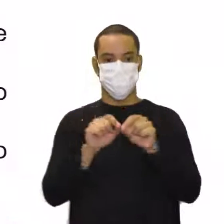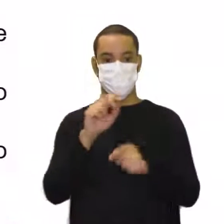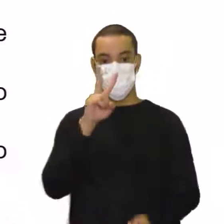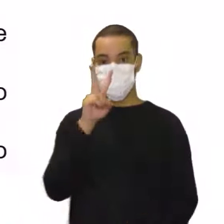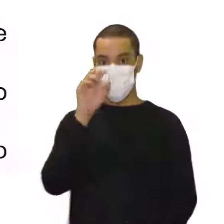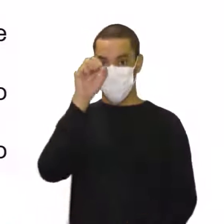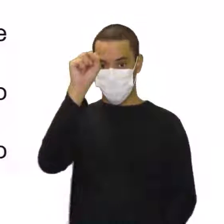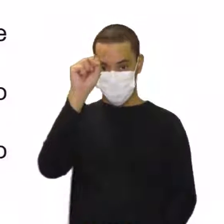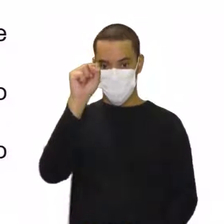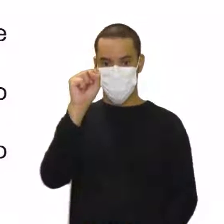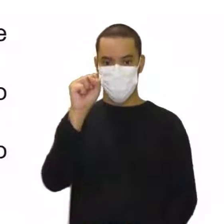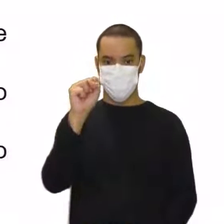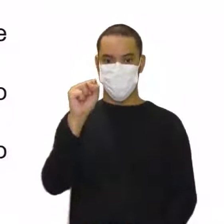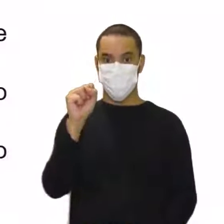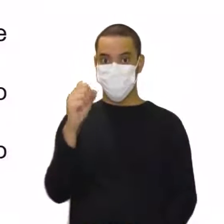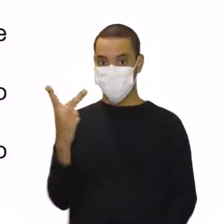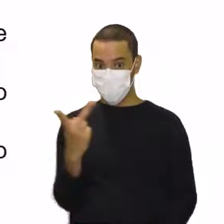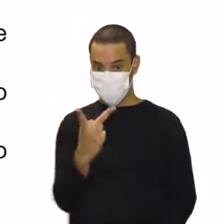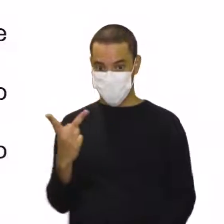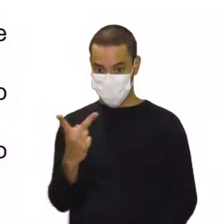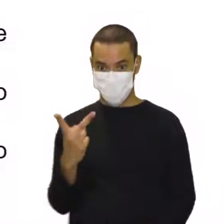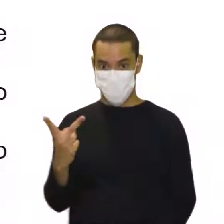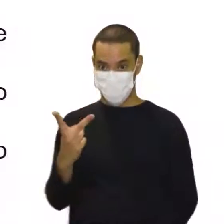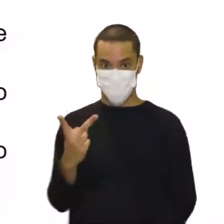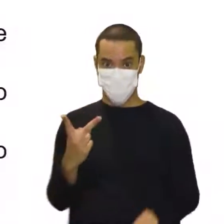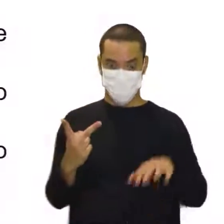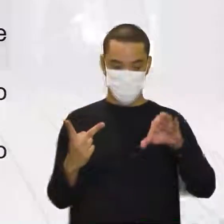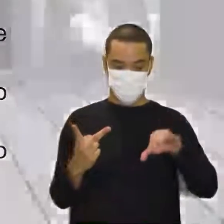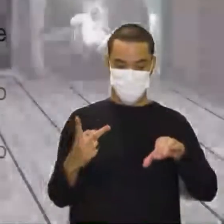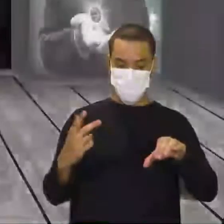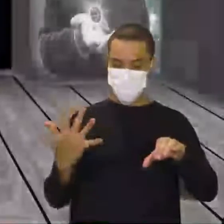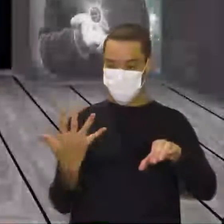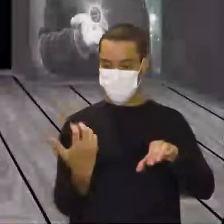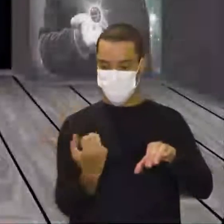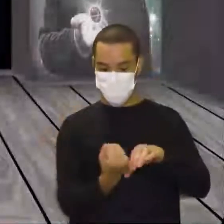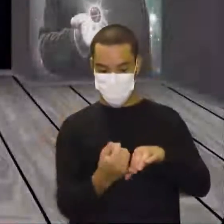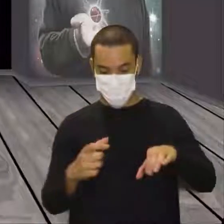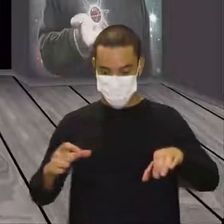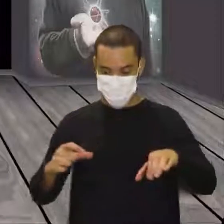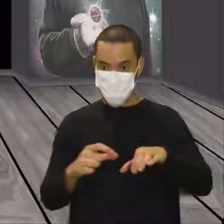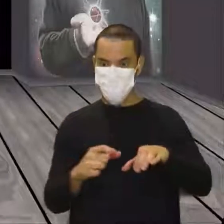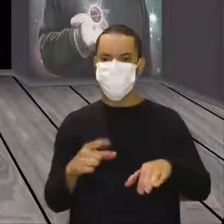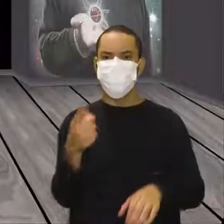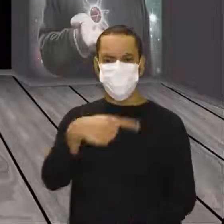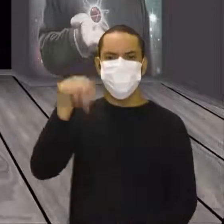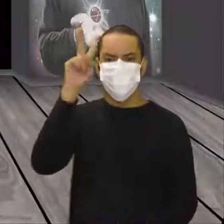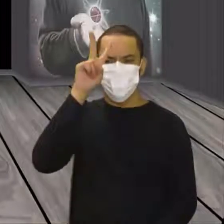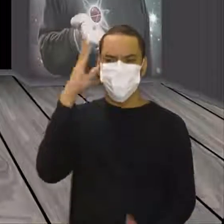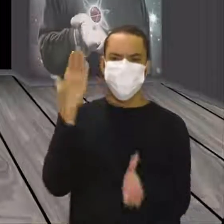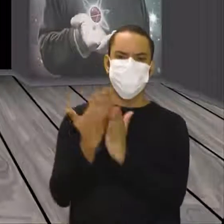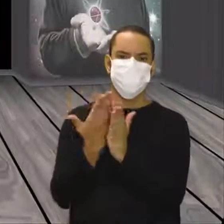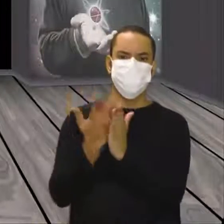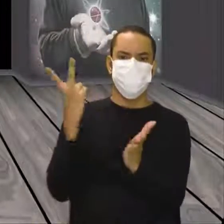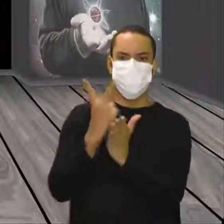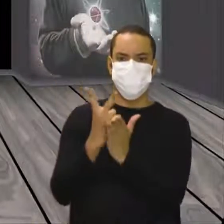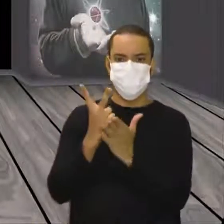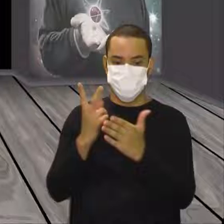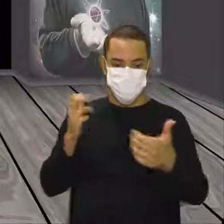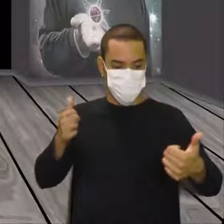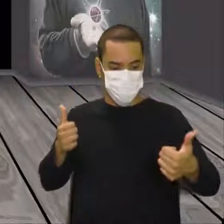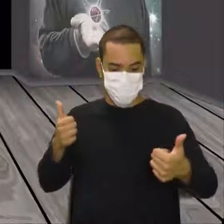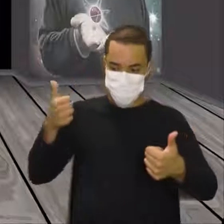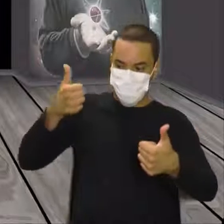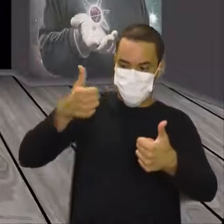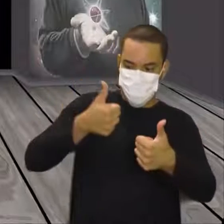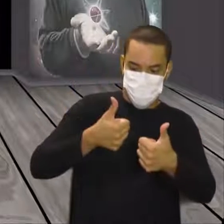repulsão entre o anel e o ímã. Então, olha só, pessoal, foi estudado aqui que toda vez que aproxima o ímã de